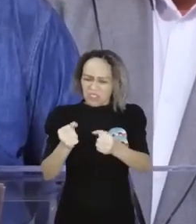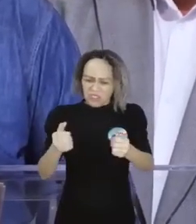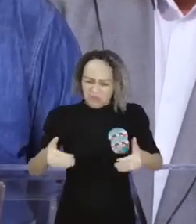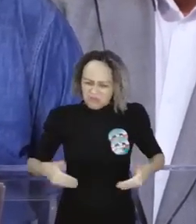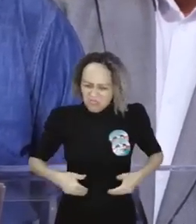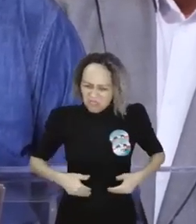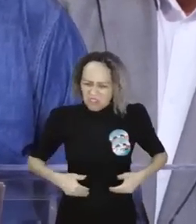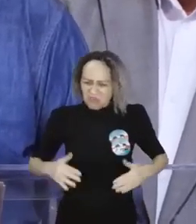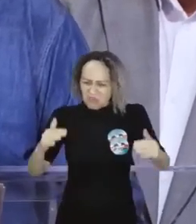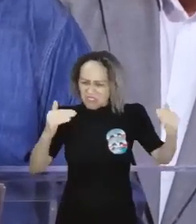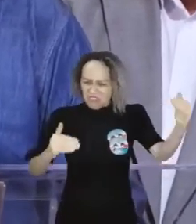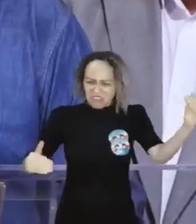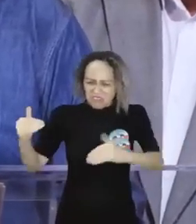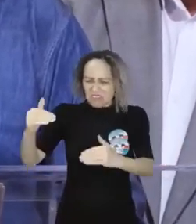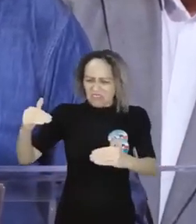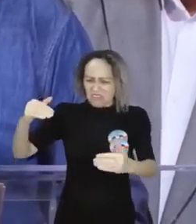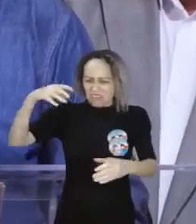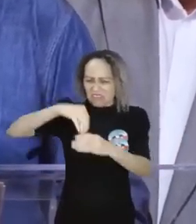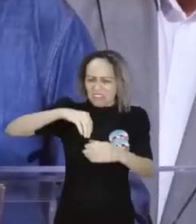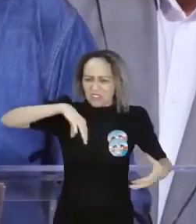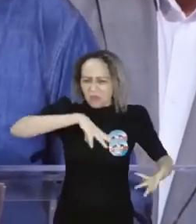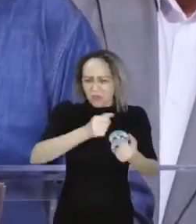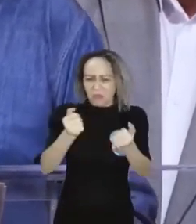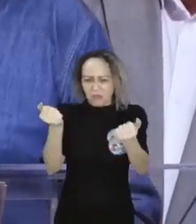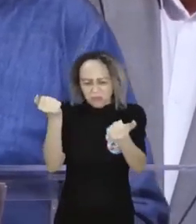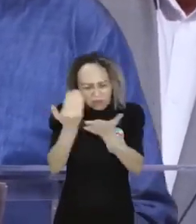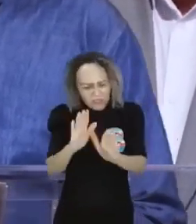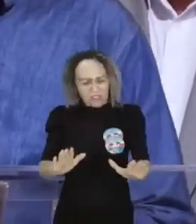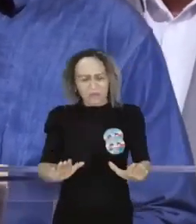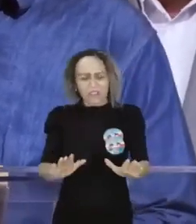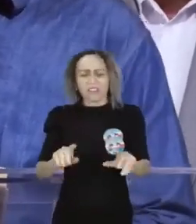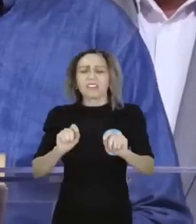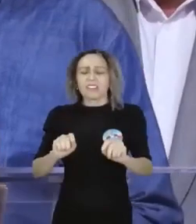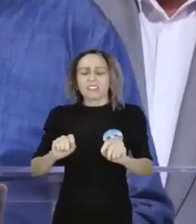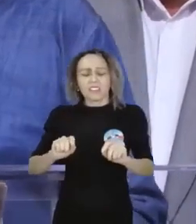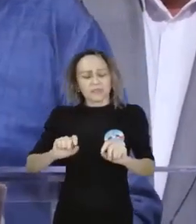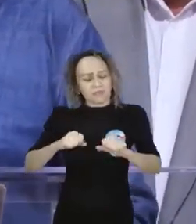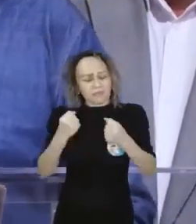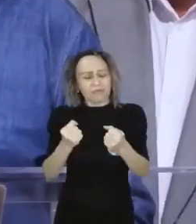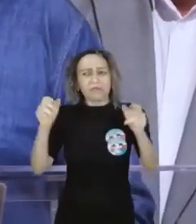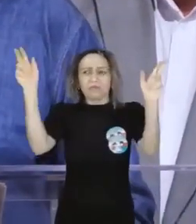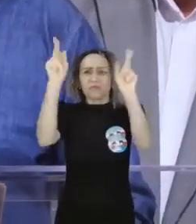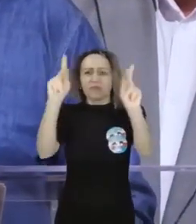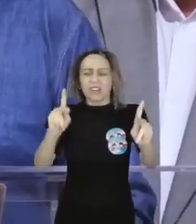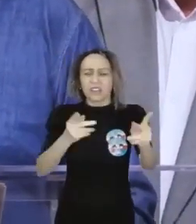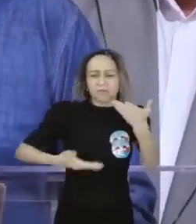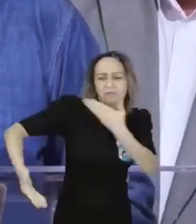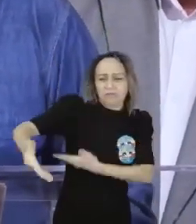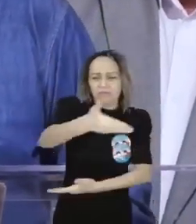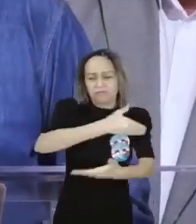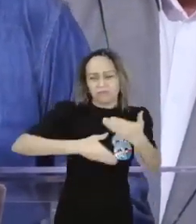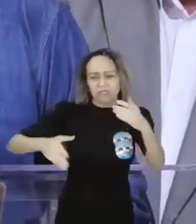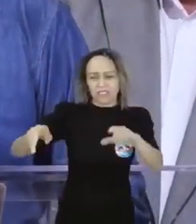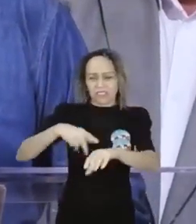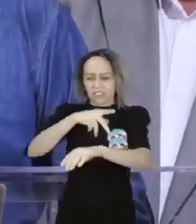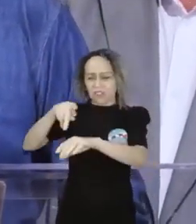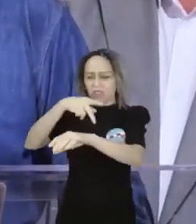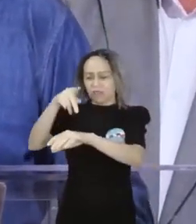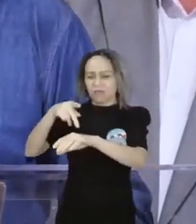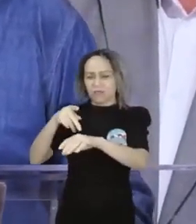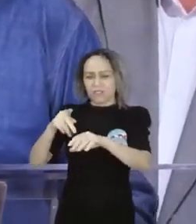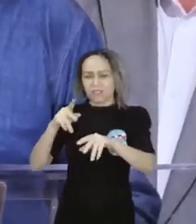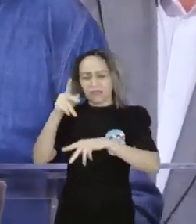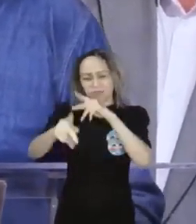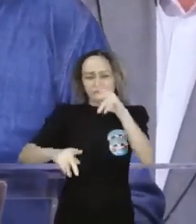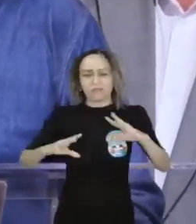no mundo e nos esforços para a promoção da paz entre os povos. O Brasil está